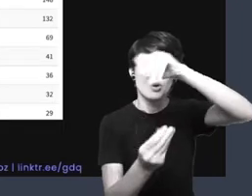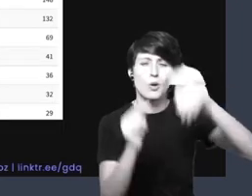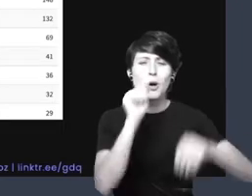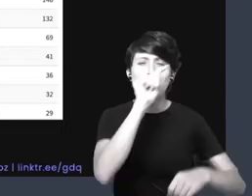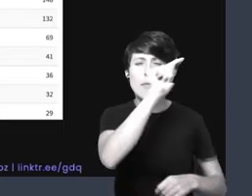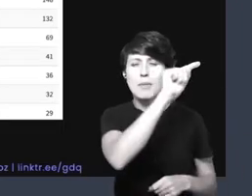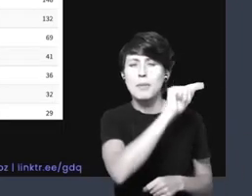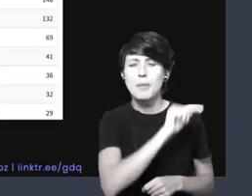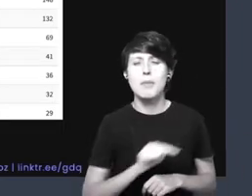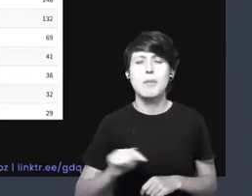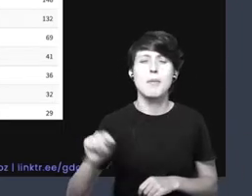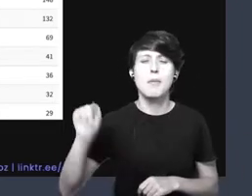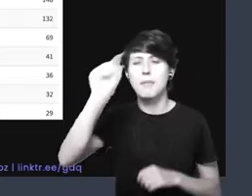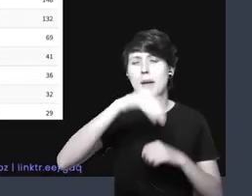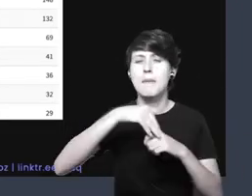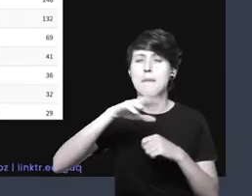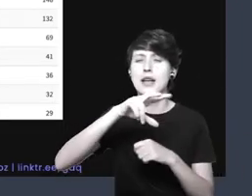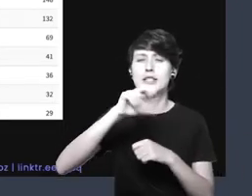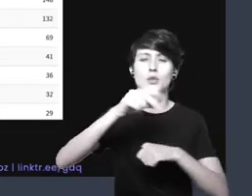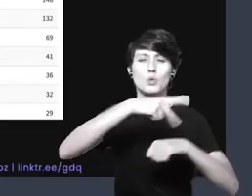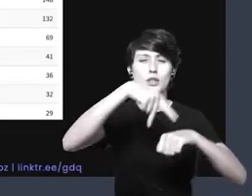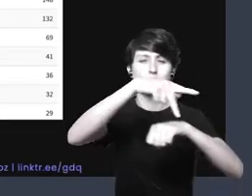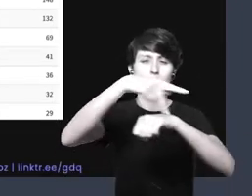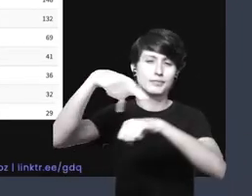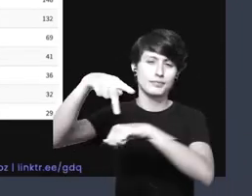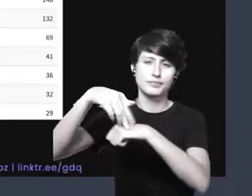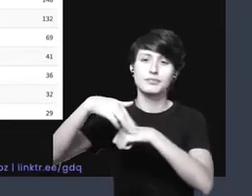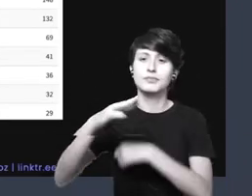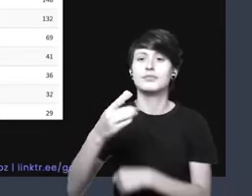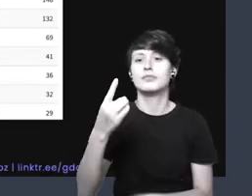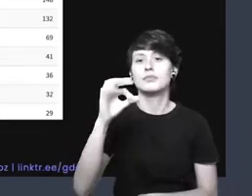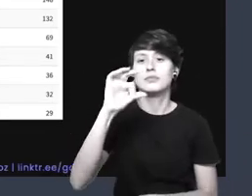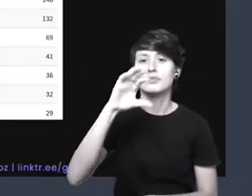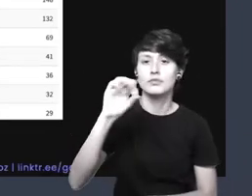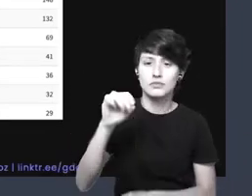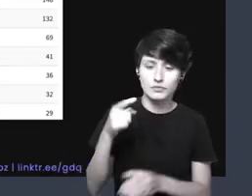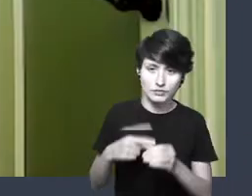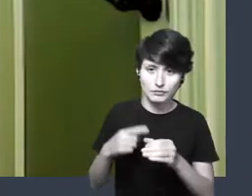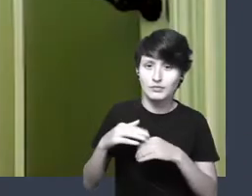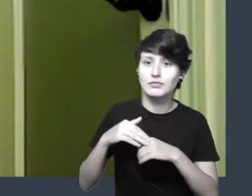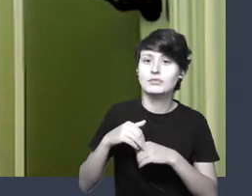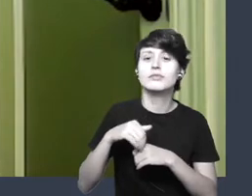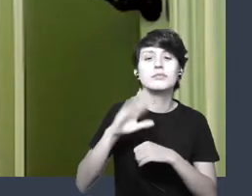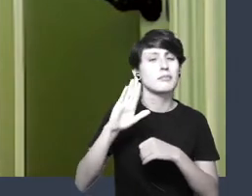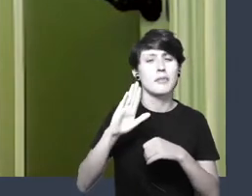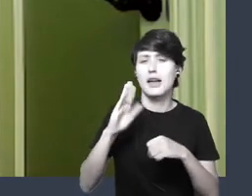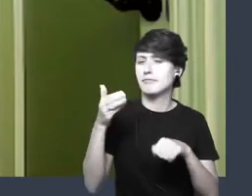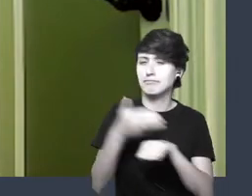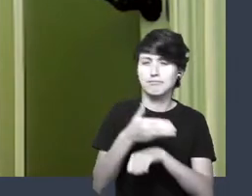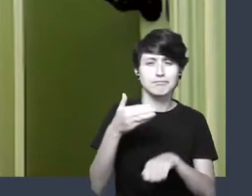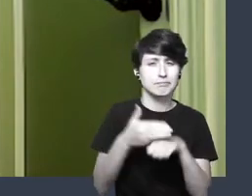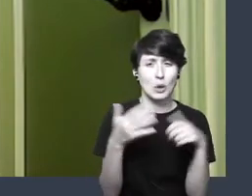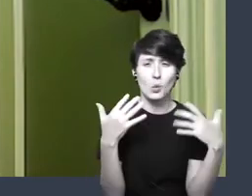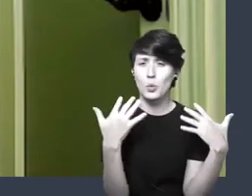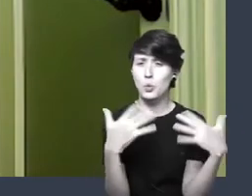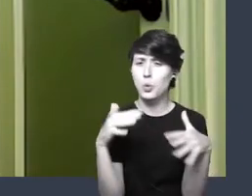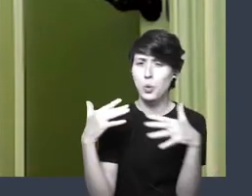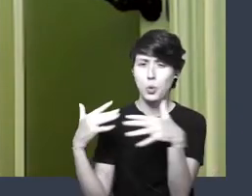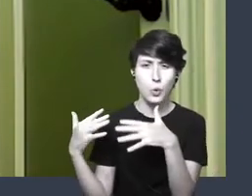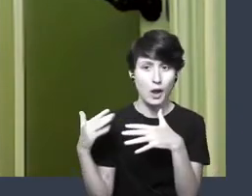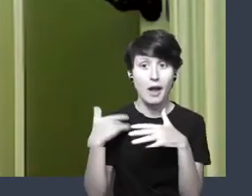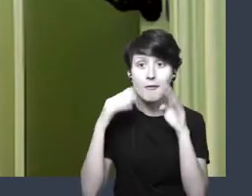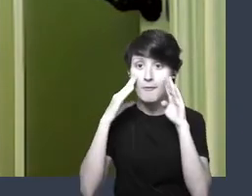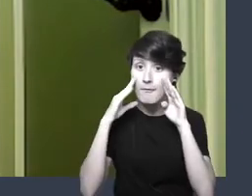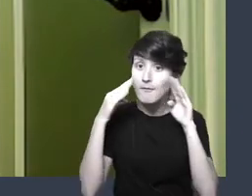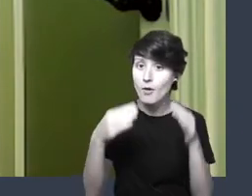50 países e mais de 190 cidades, com mais de 70 mil membros. E um dos focos que eu sempre tive